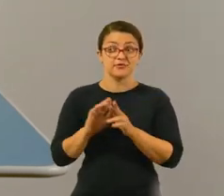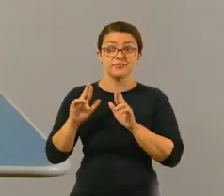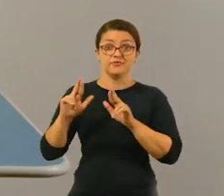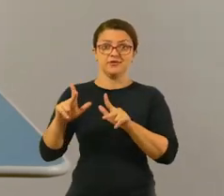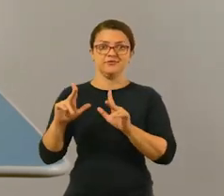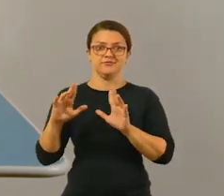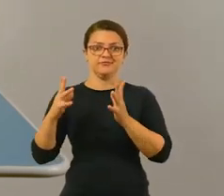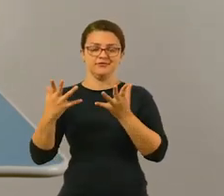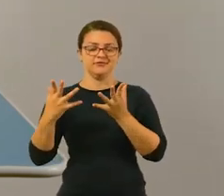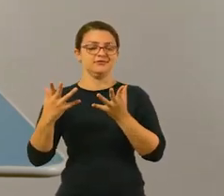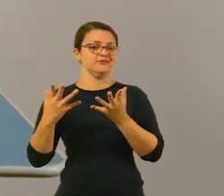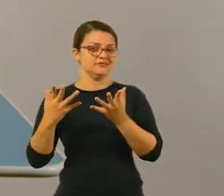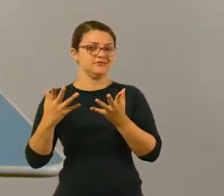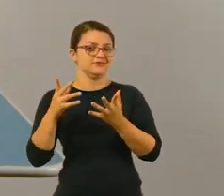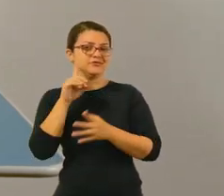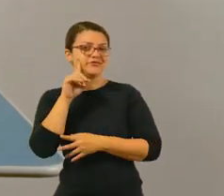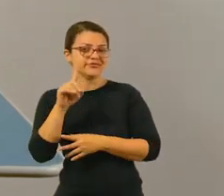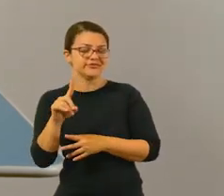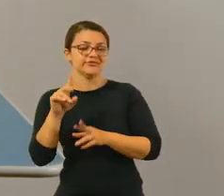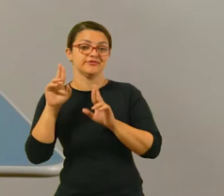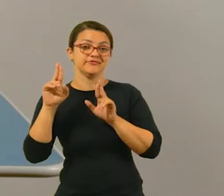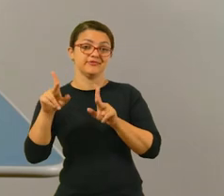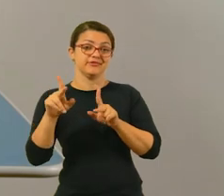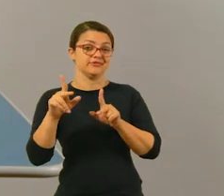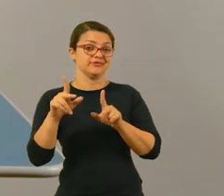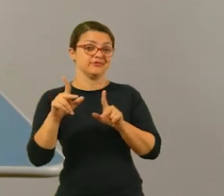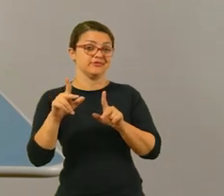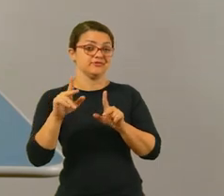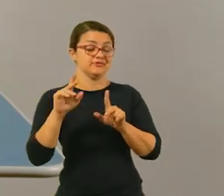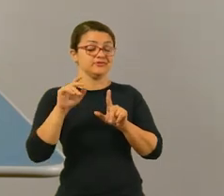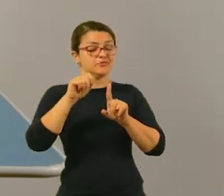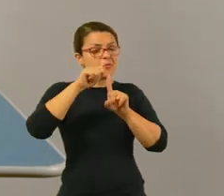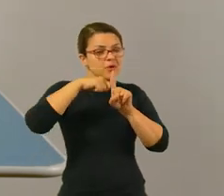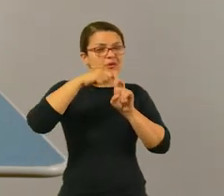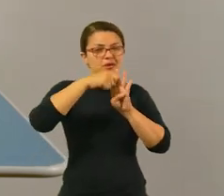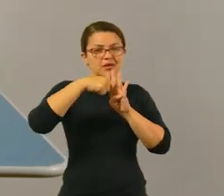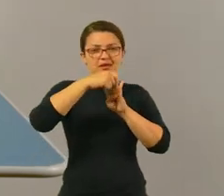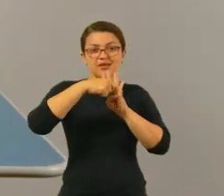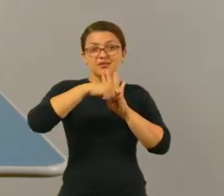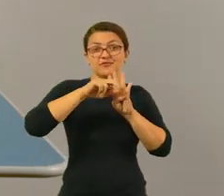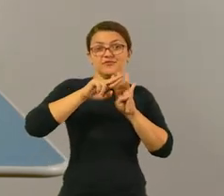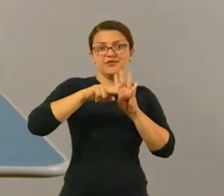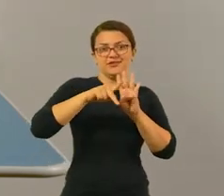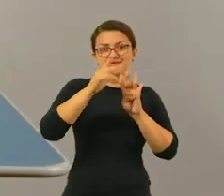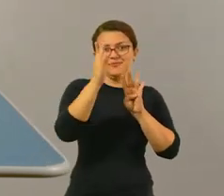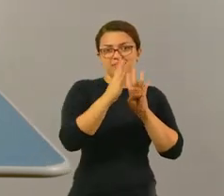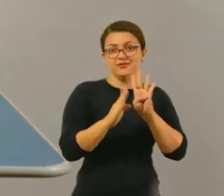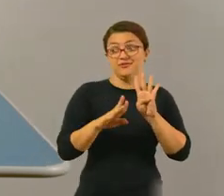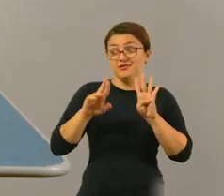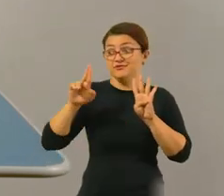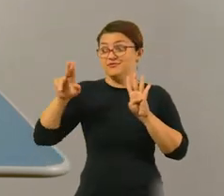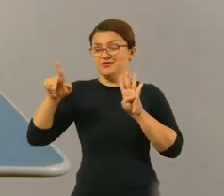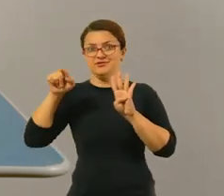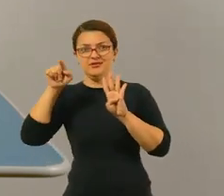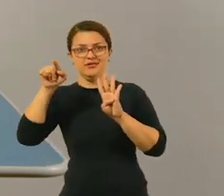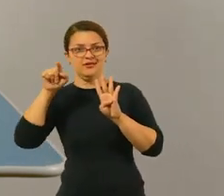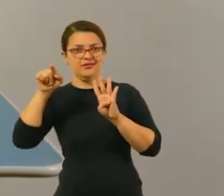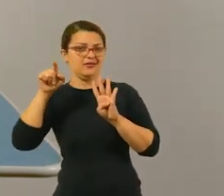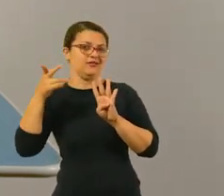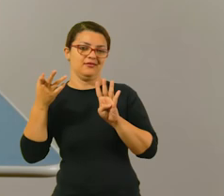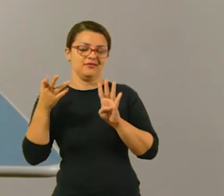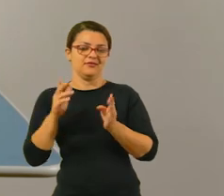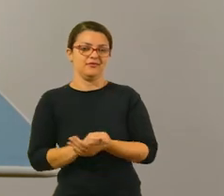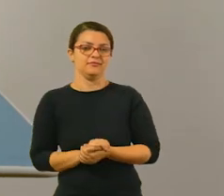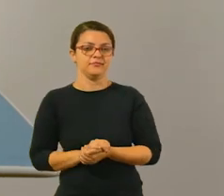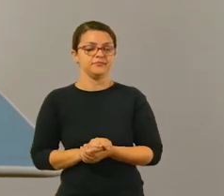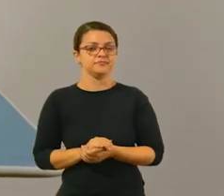Existem datas que não existem aqui no nosso calendário do Brasil. Então vai ser muito interessante porque vocês vão aprender muitas curiosidades.